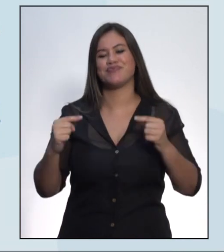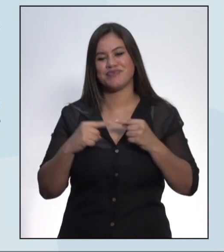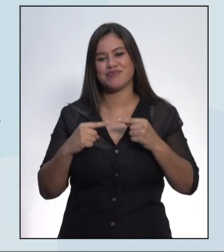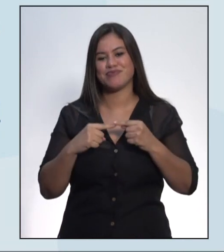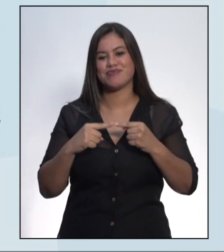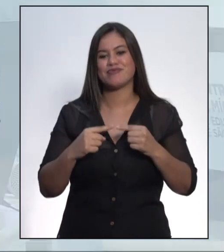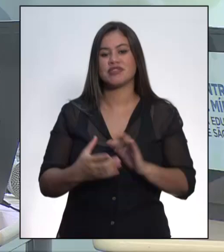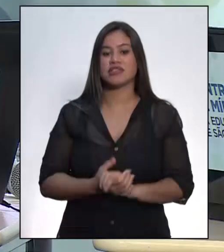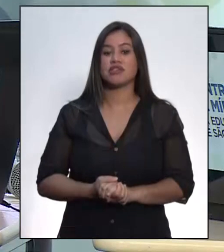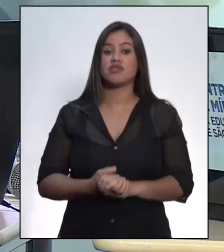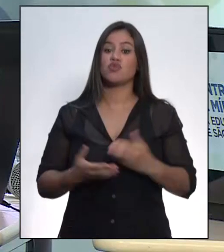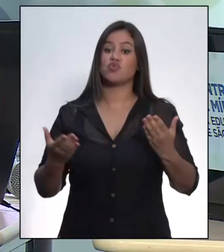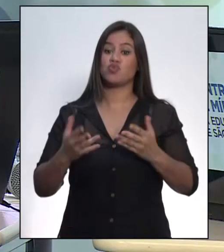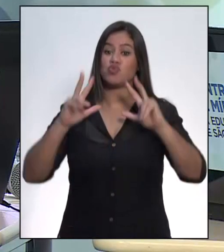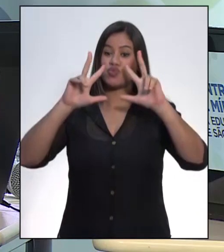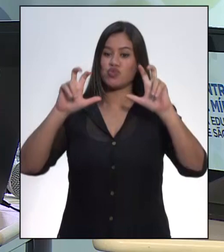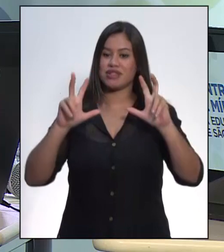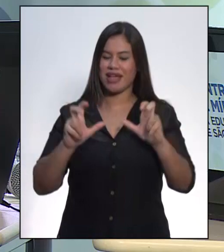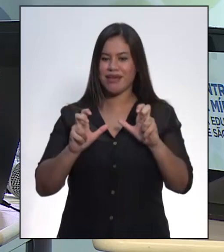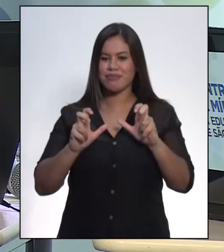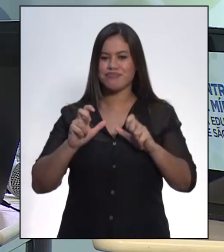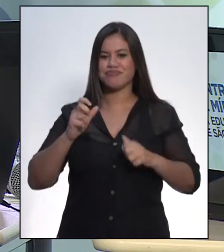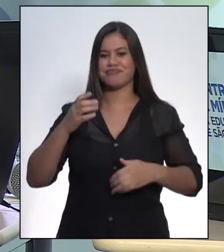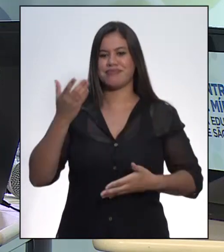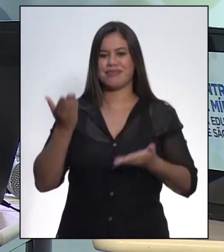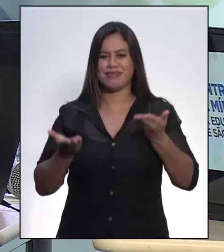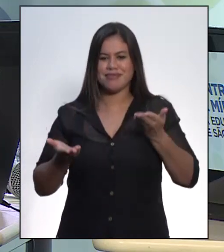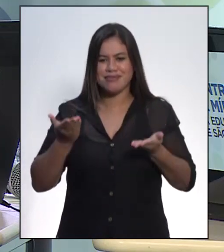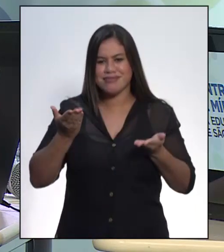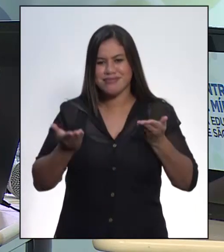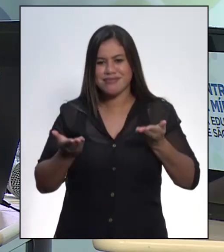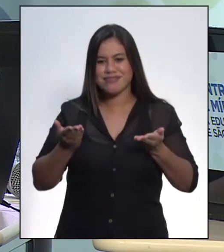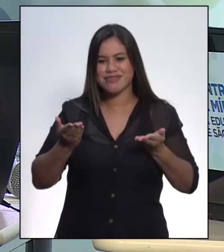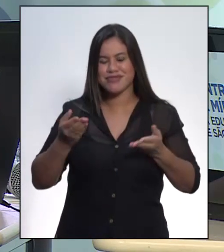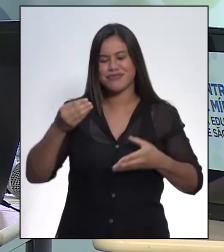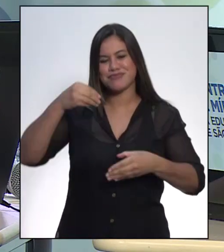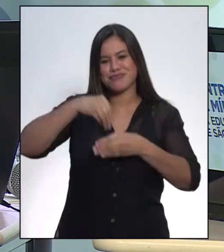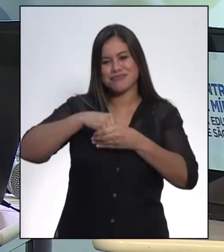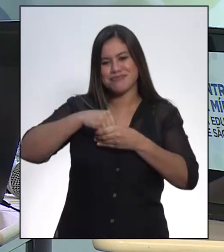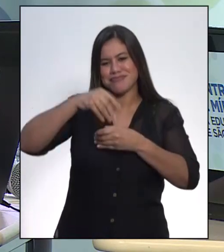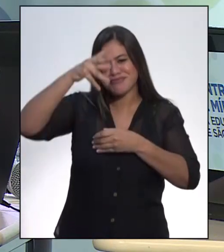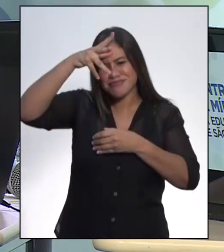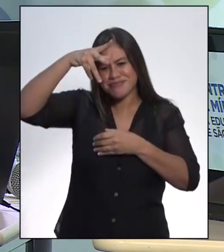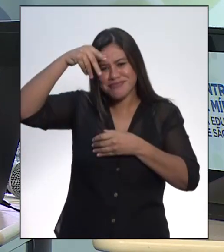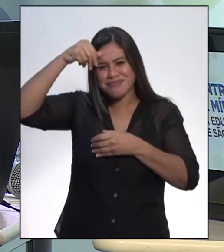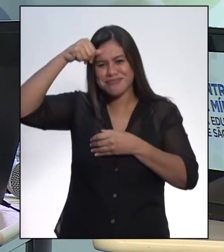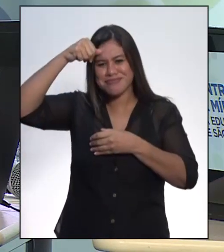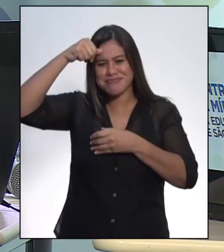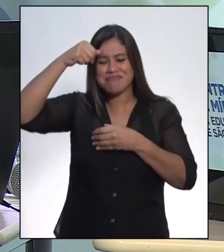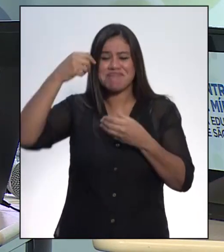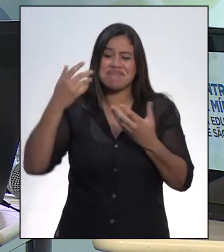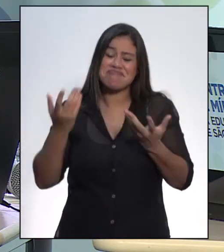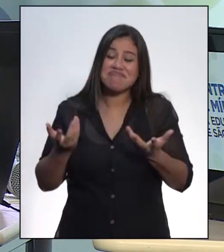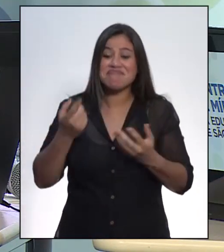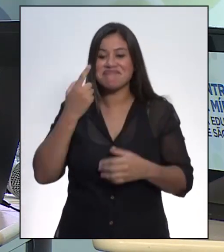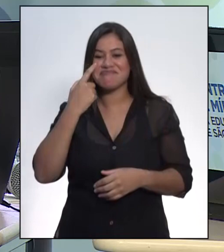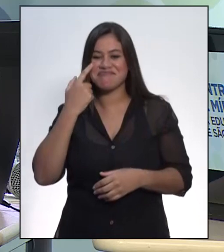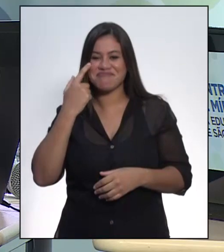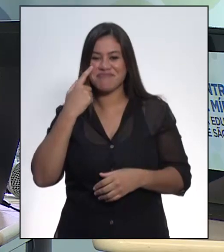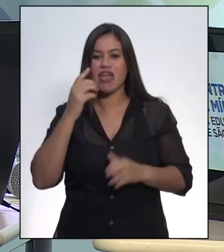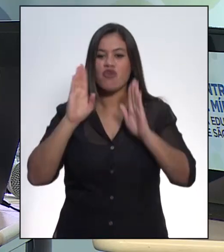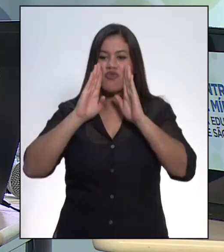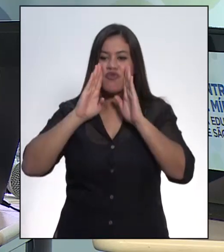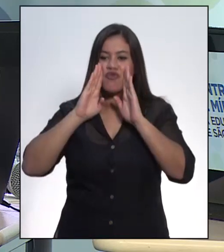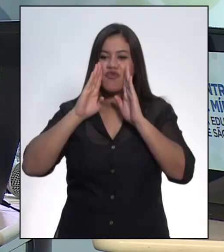nossa aula é equilíbrio no refrigerante. Então, a gente vai trabalhar toda essa parte do equilíbrio químico com foco